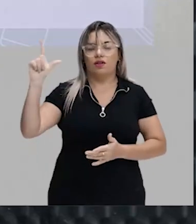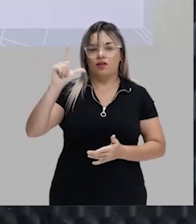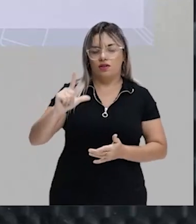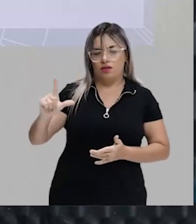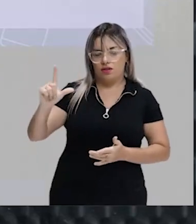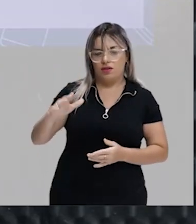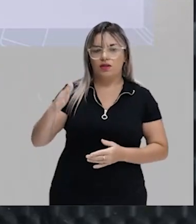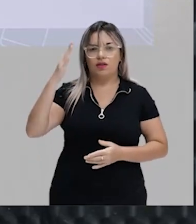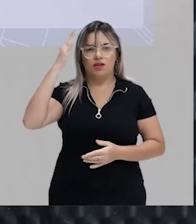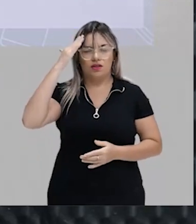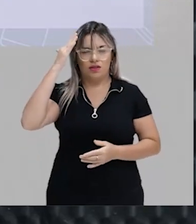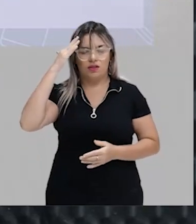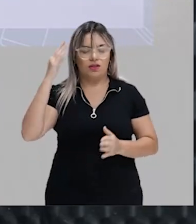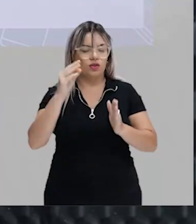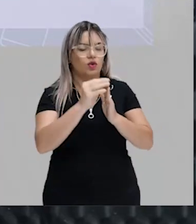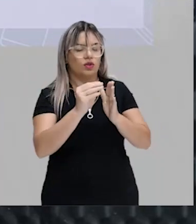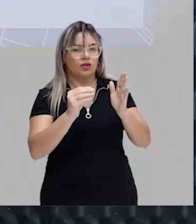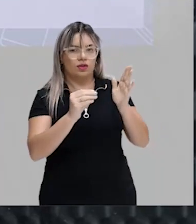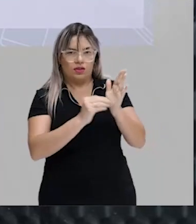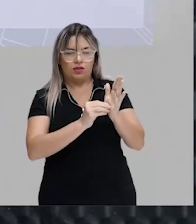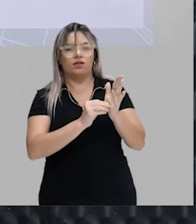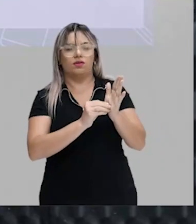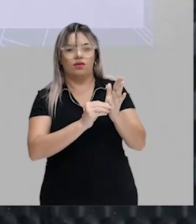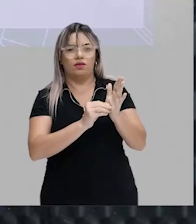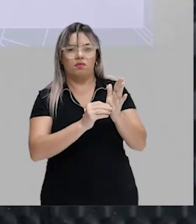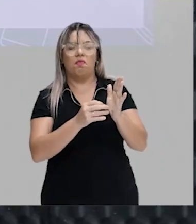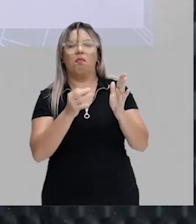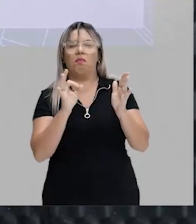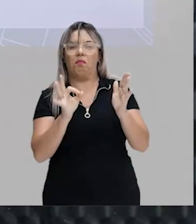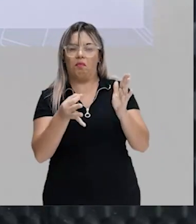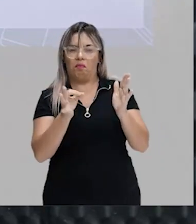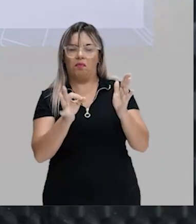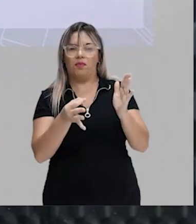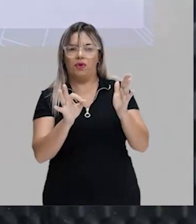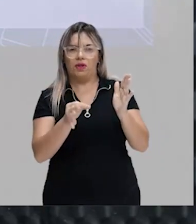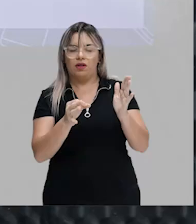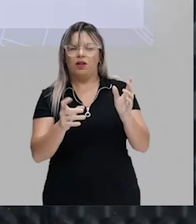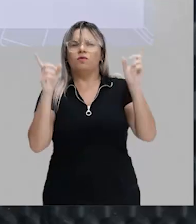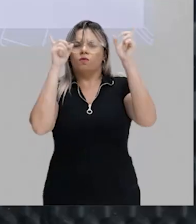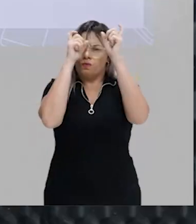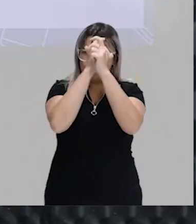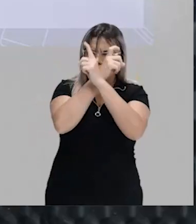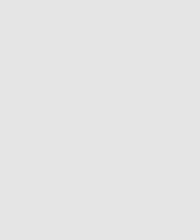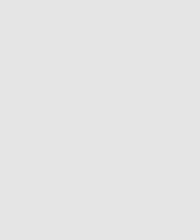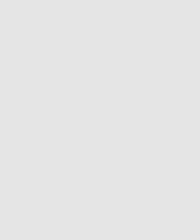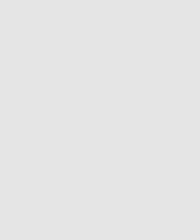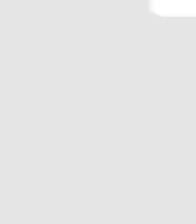compreender esse assunto de forma mais consistente. Compliquei?